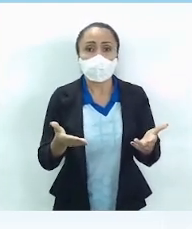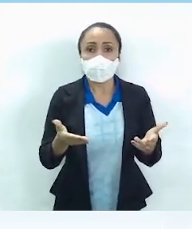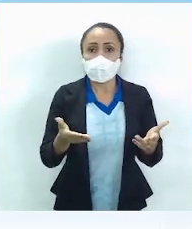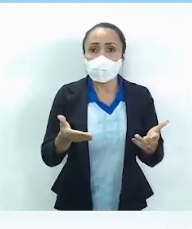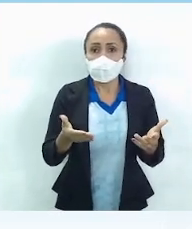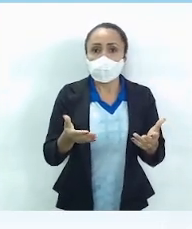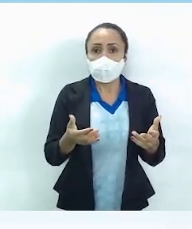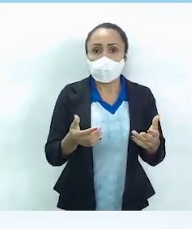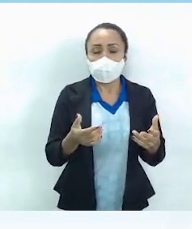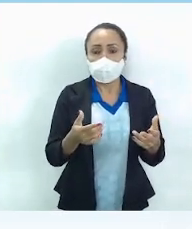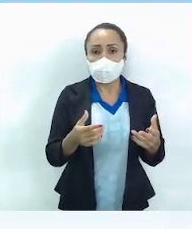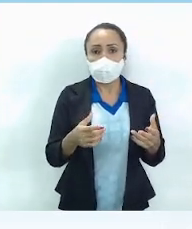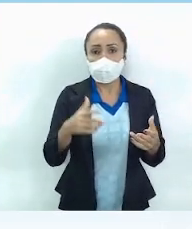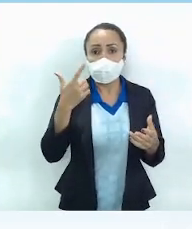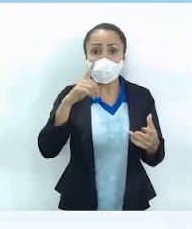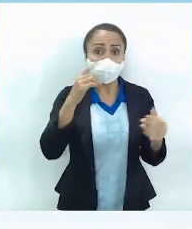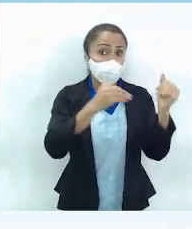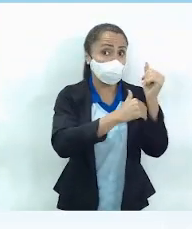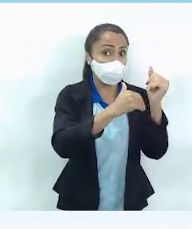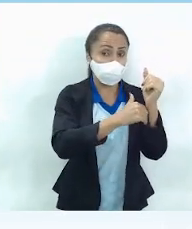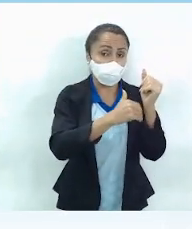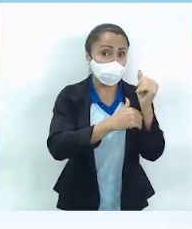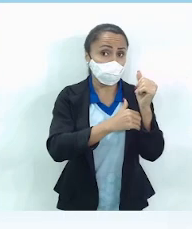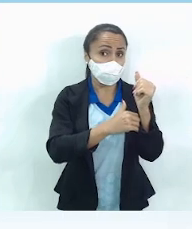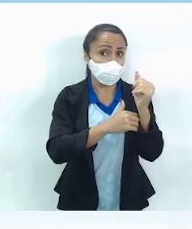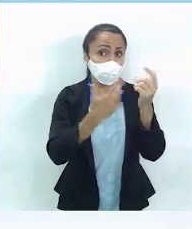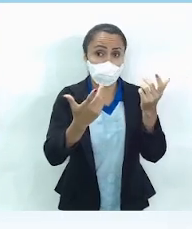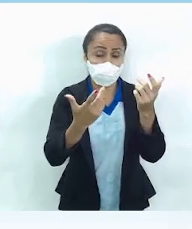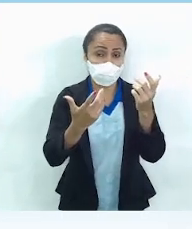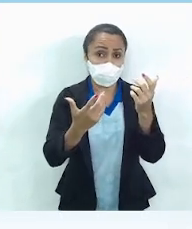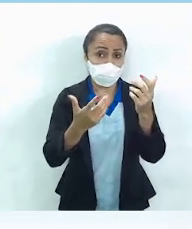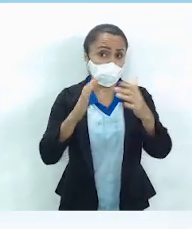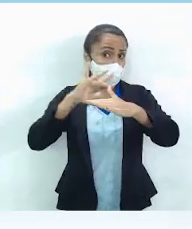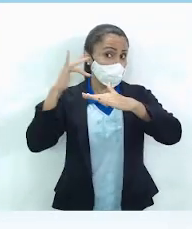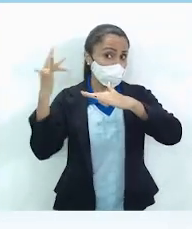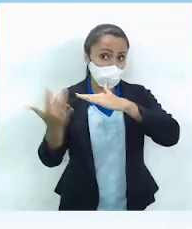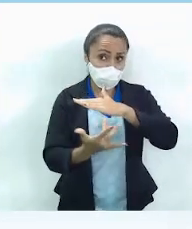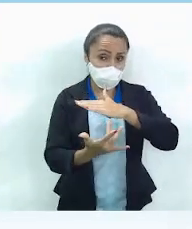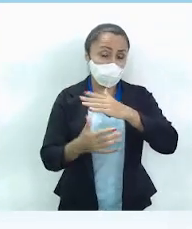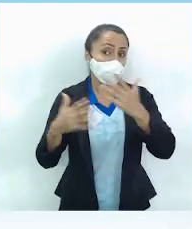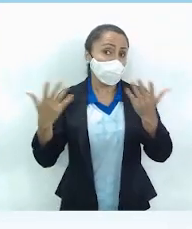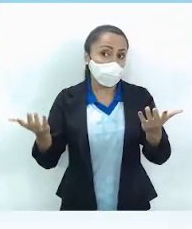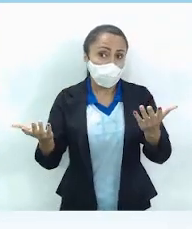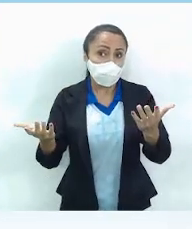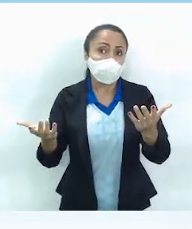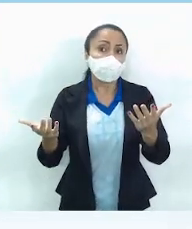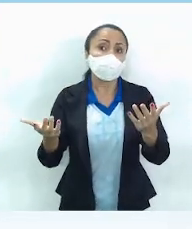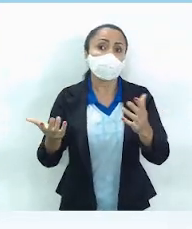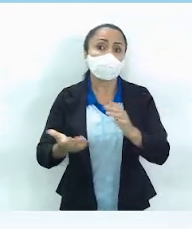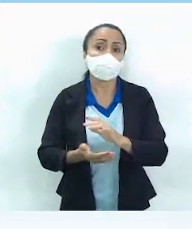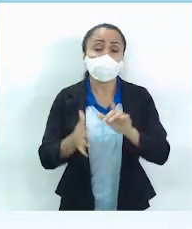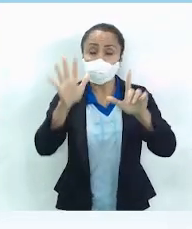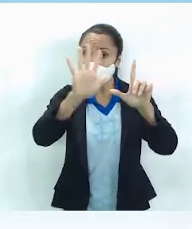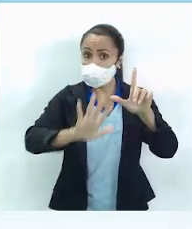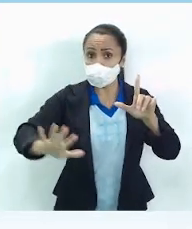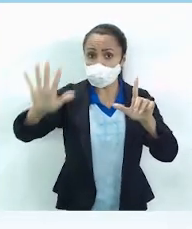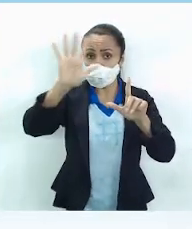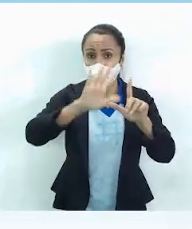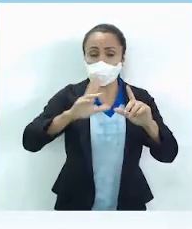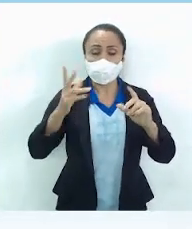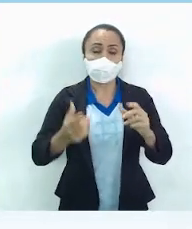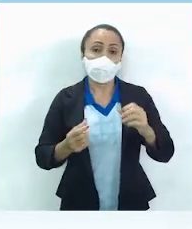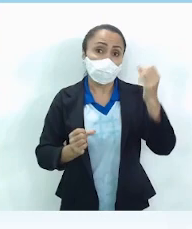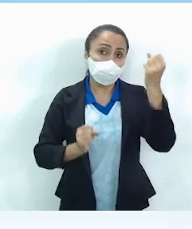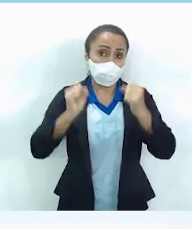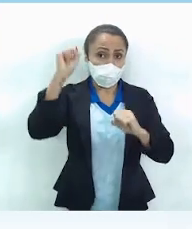existe mais privacidade no mundo digital, né? Você é monitorado a todo tempo. Então a indústria da